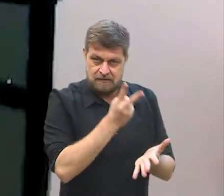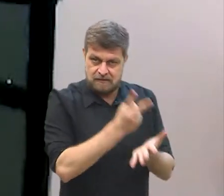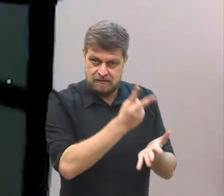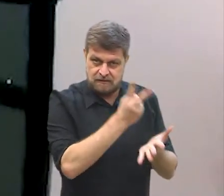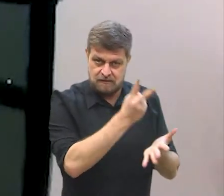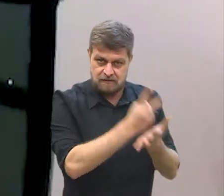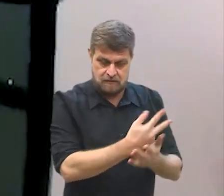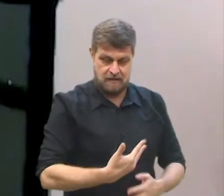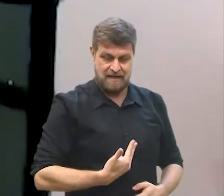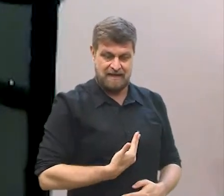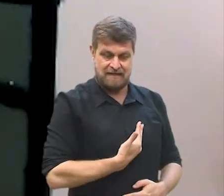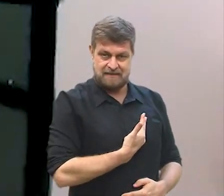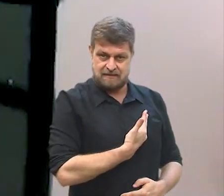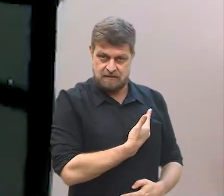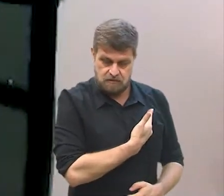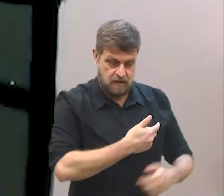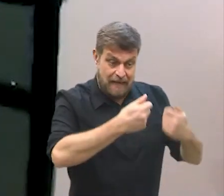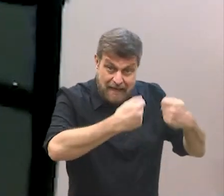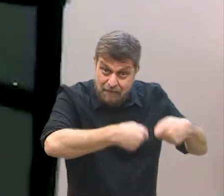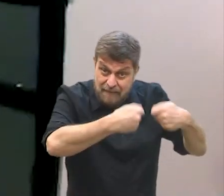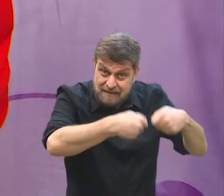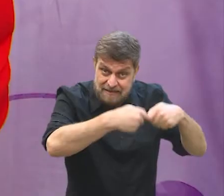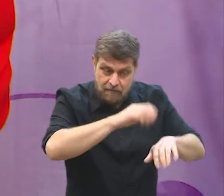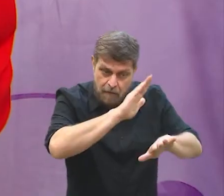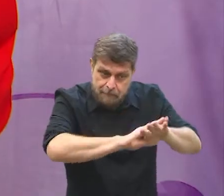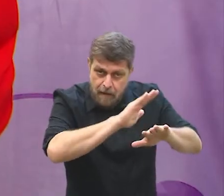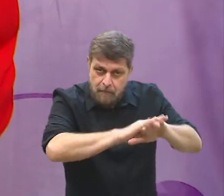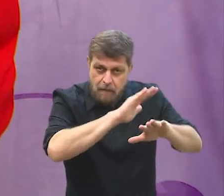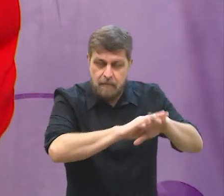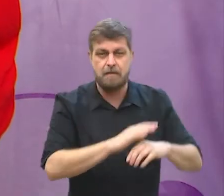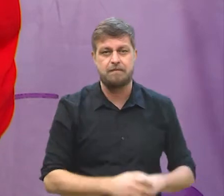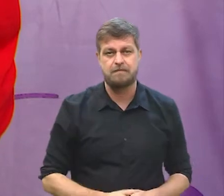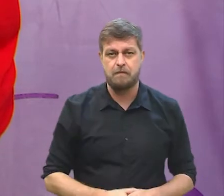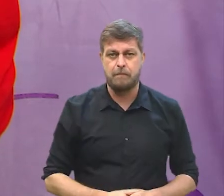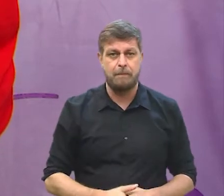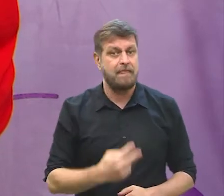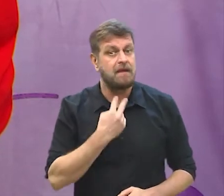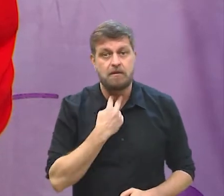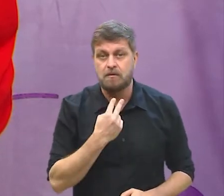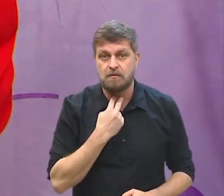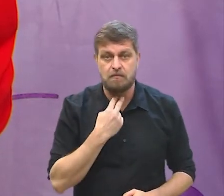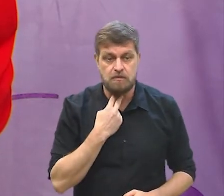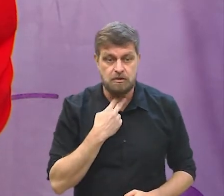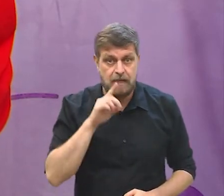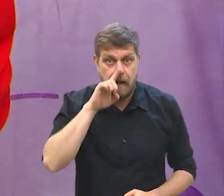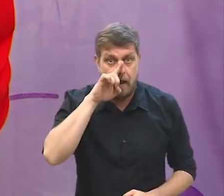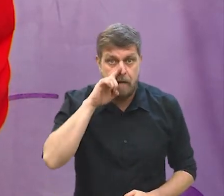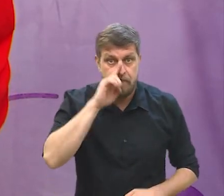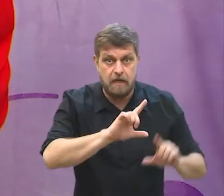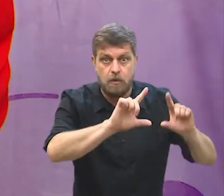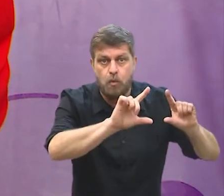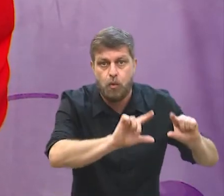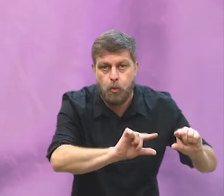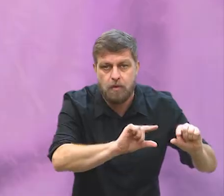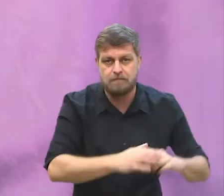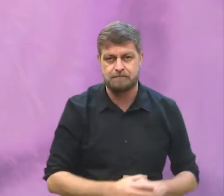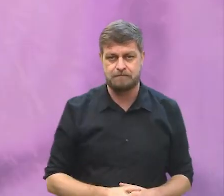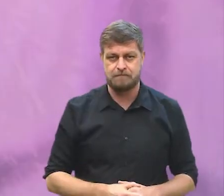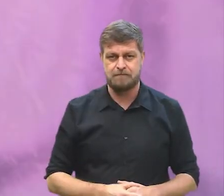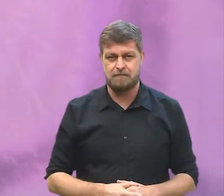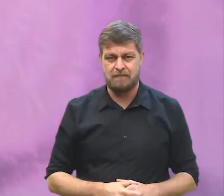não internava Covid. E a gente deixou a Casa de Saúde para fazer o atendimento de Covid. Com isso, a gente conseguiu isolar o